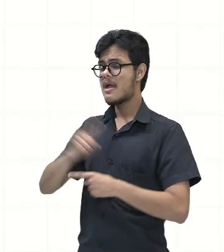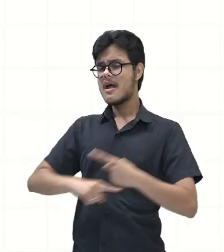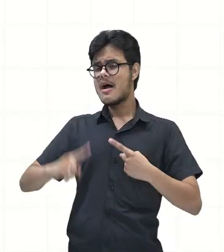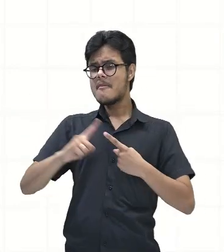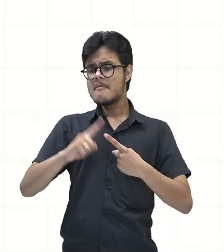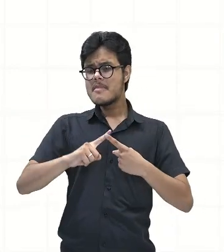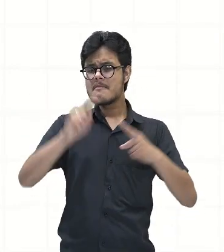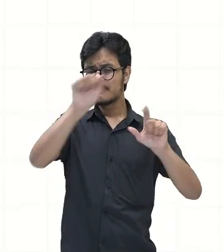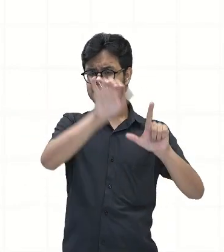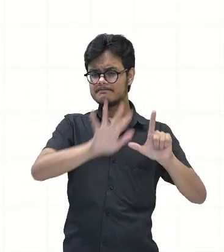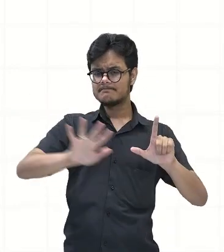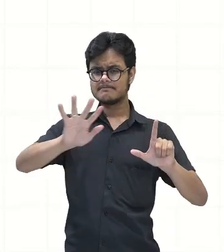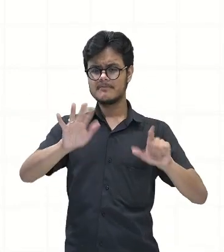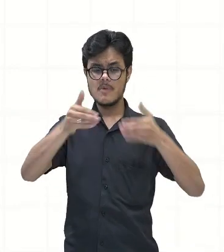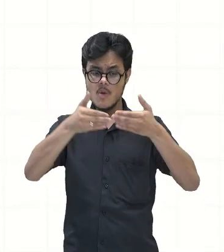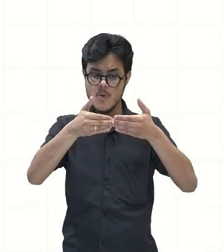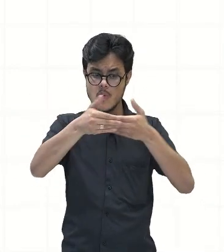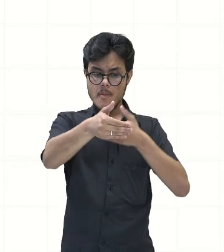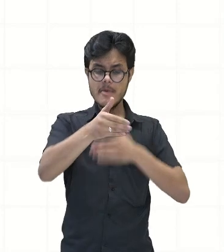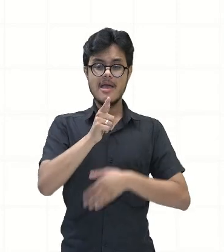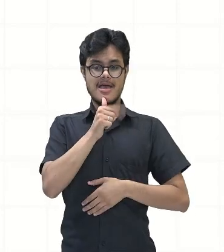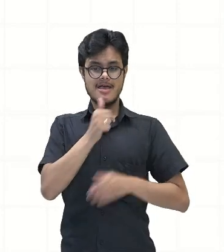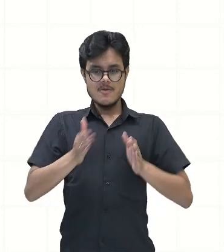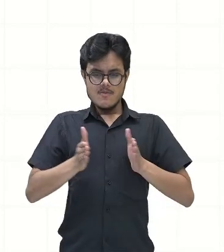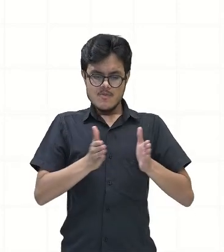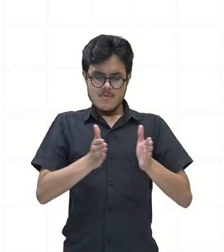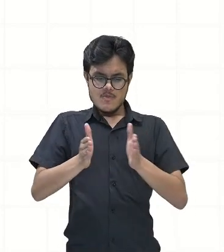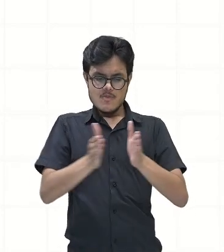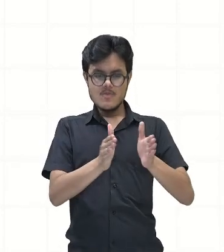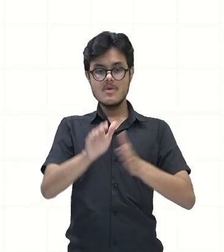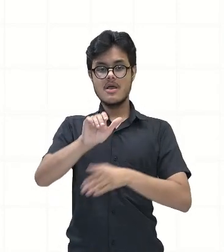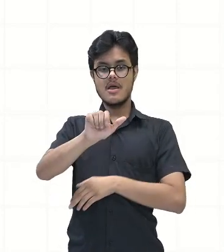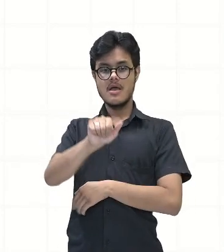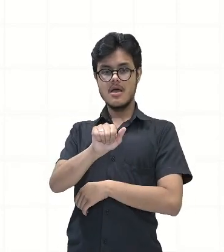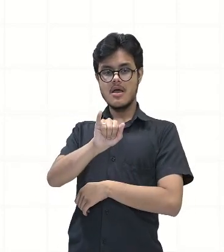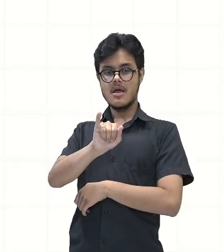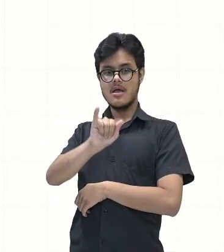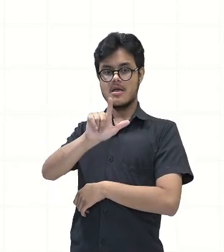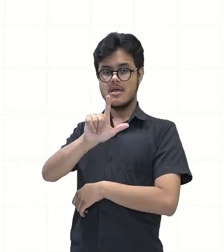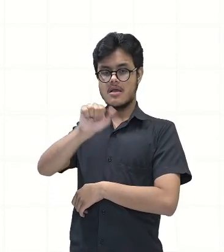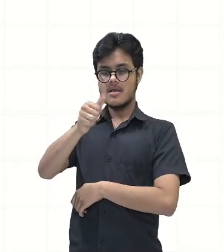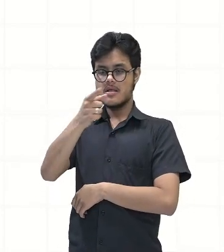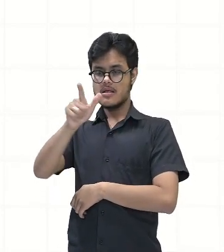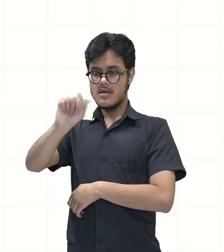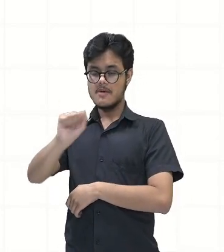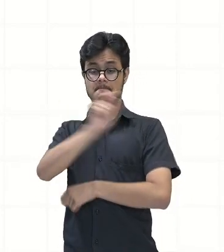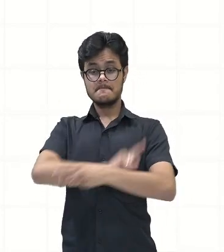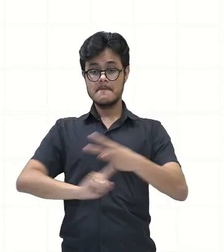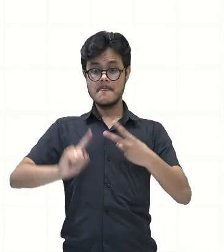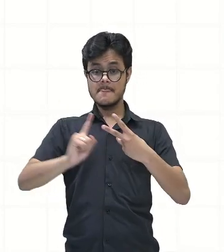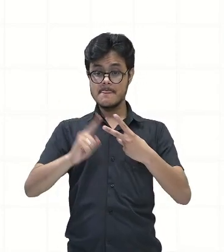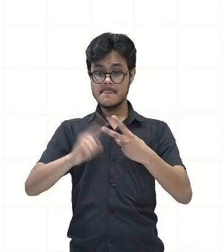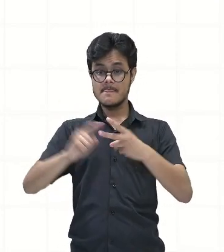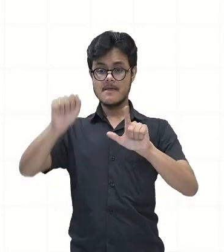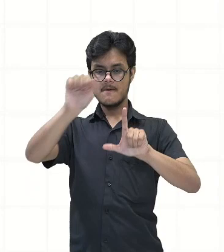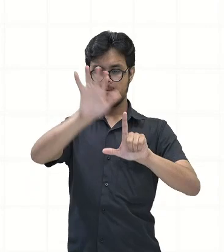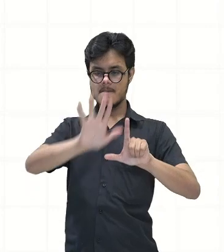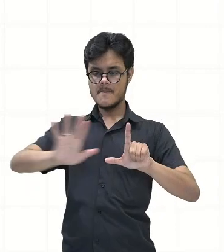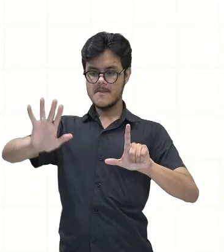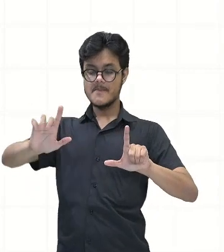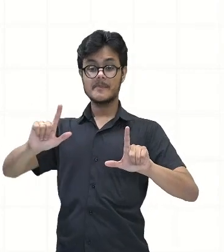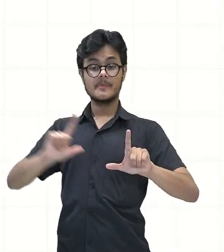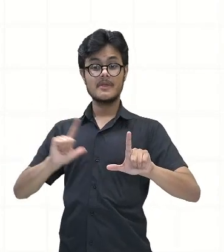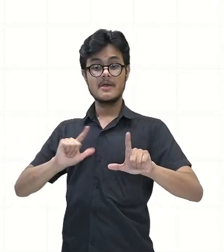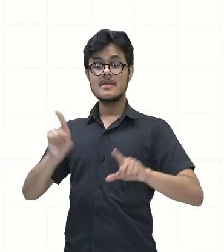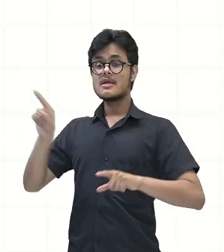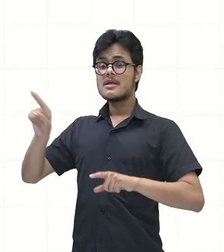mostrando a nascente do rio Ailã, né, que é o ponto extremo ao norte. A figura 2, vocês podem observar que nós temos